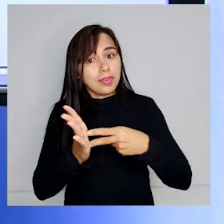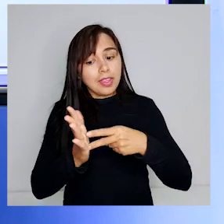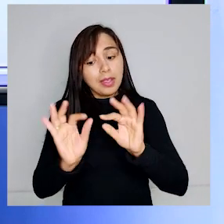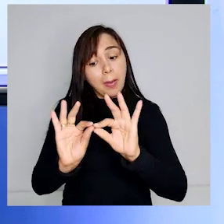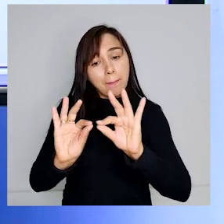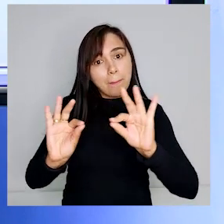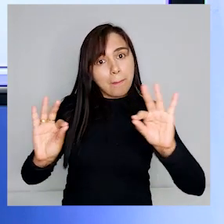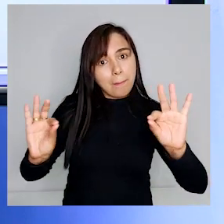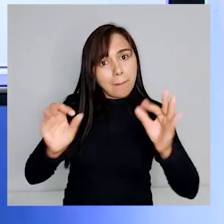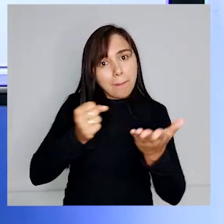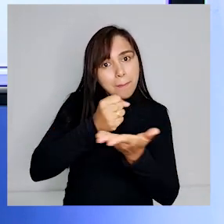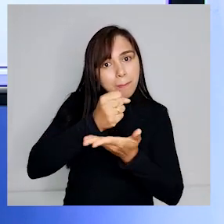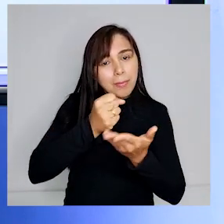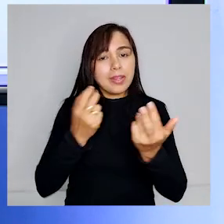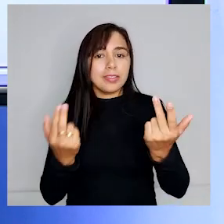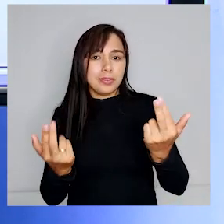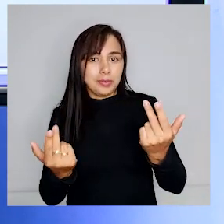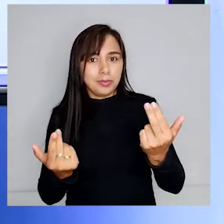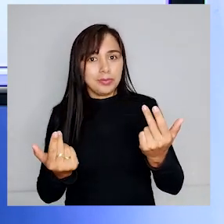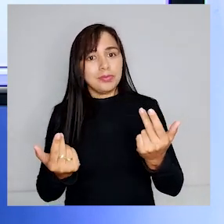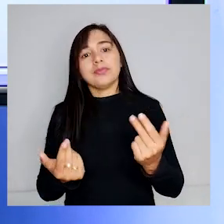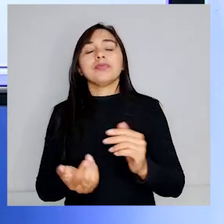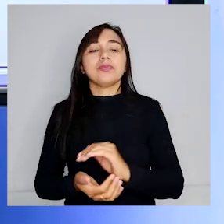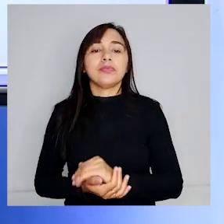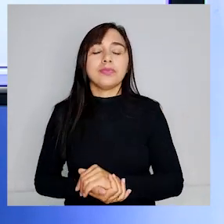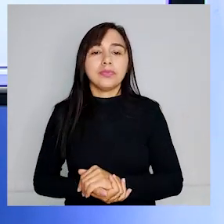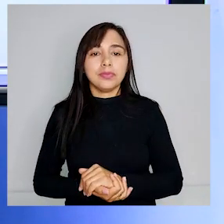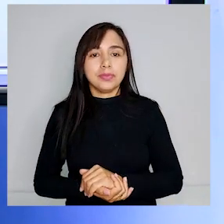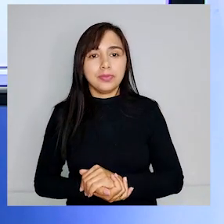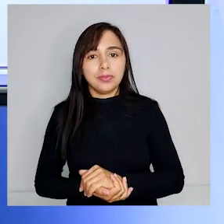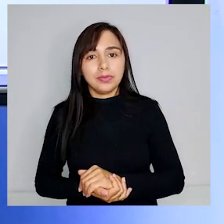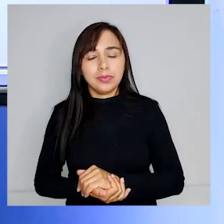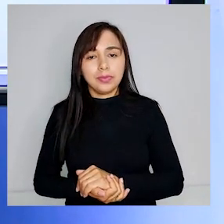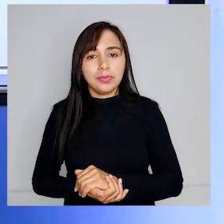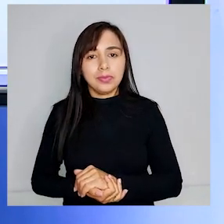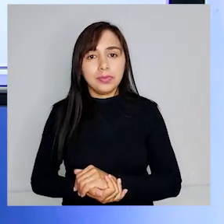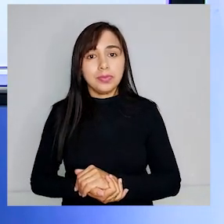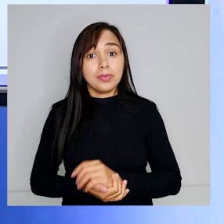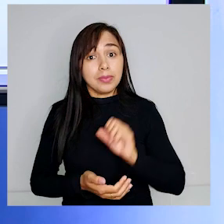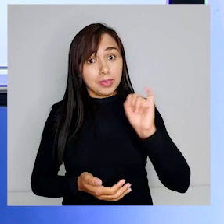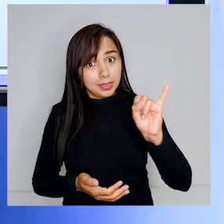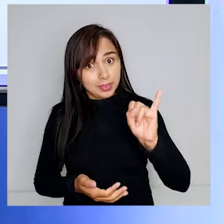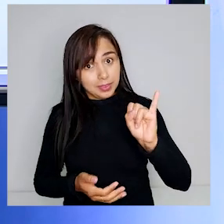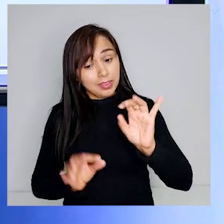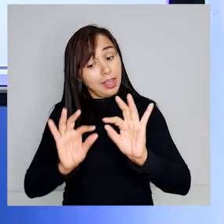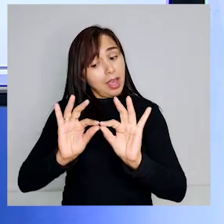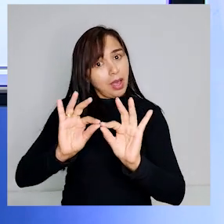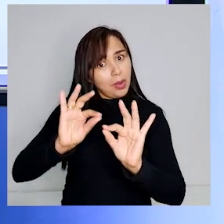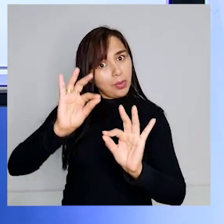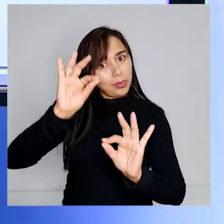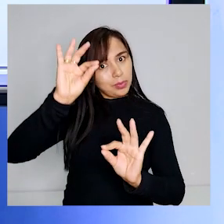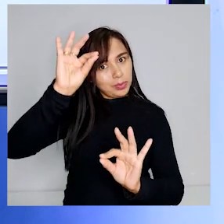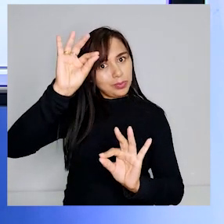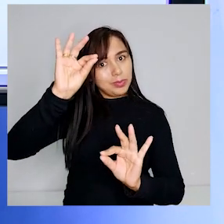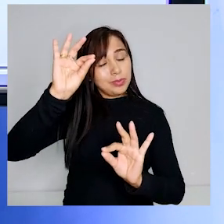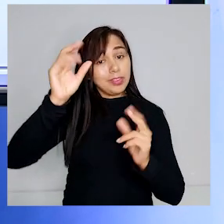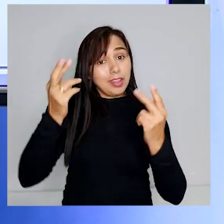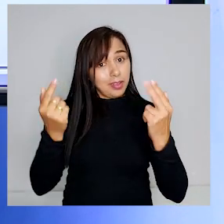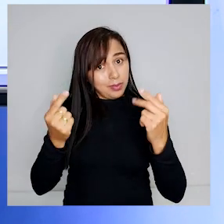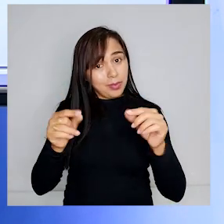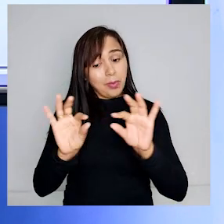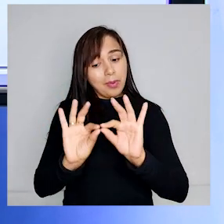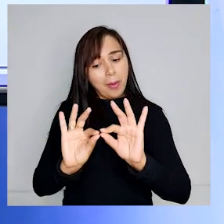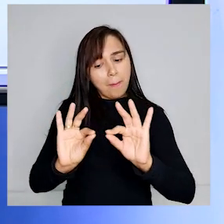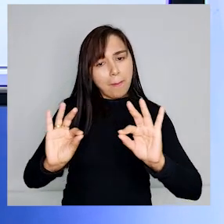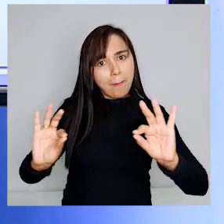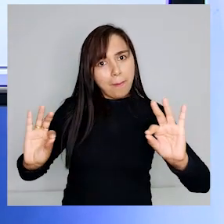no ponto médio desse lado AF. Então, se ela tem a mesma altura e a